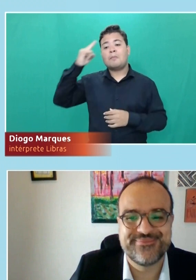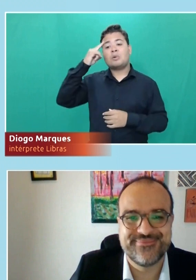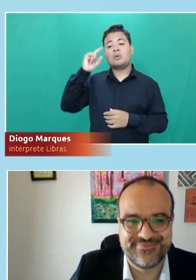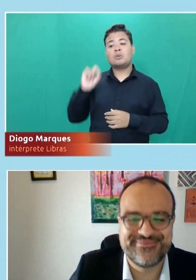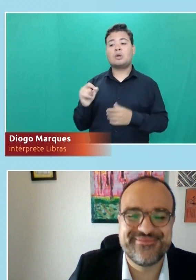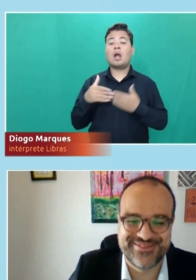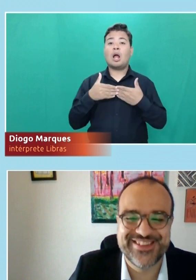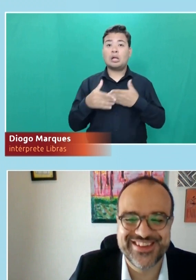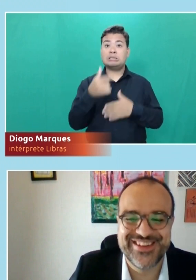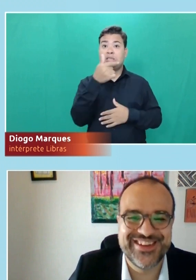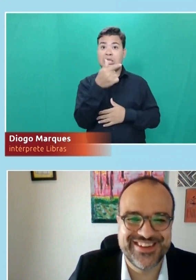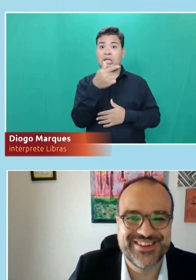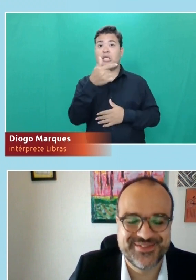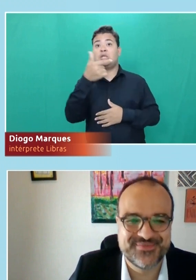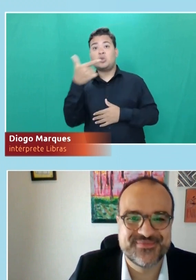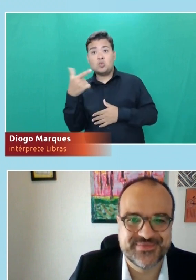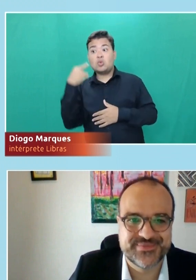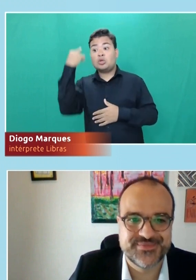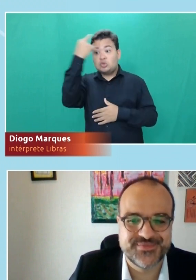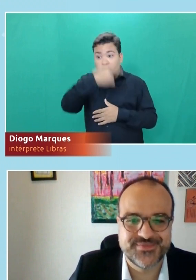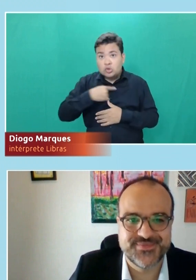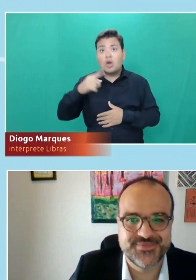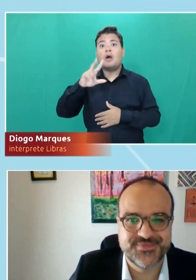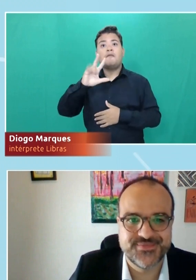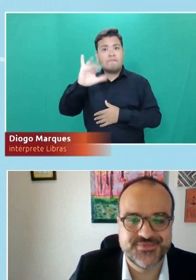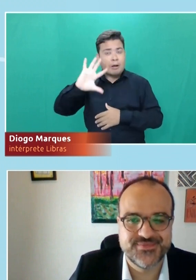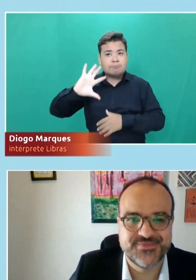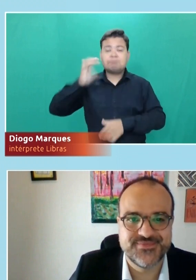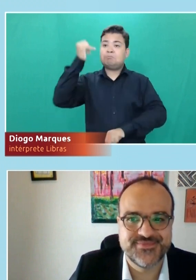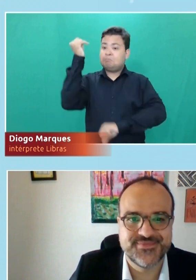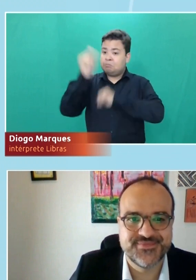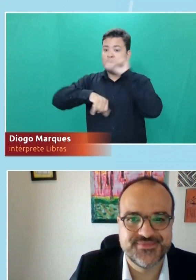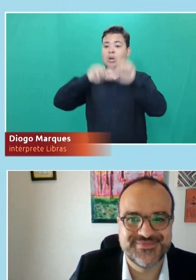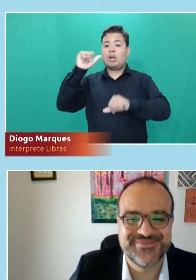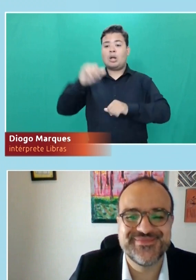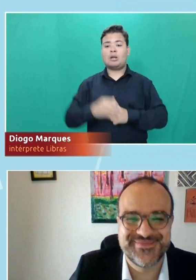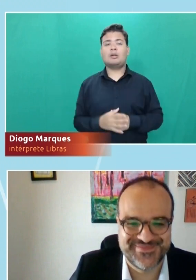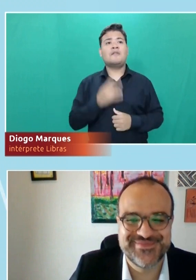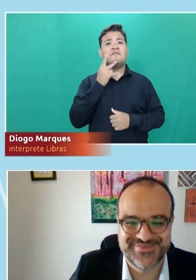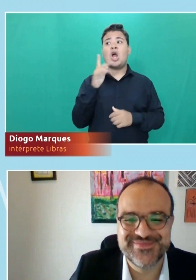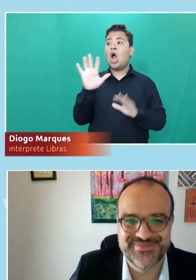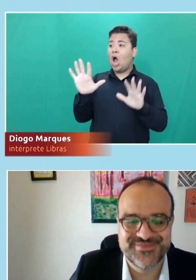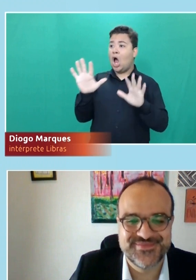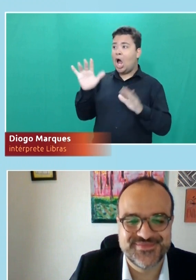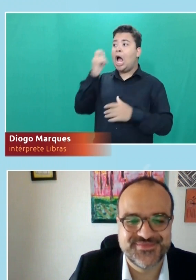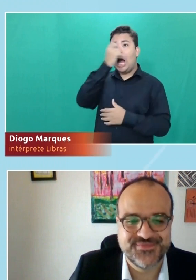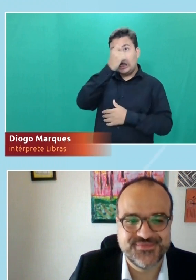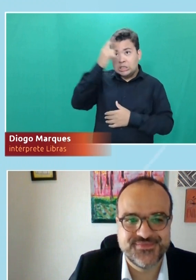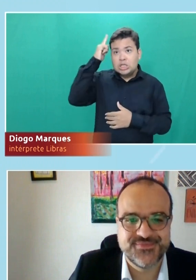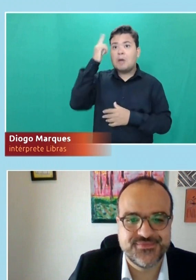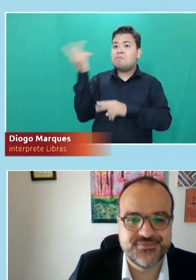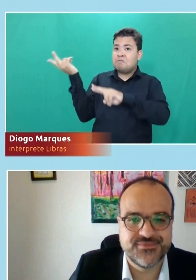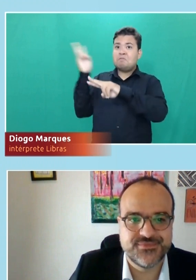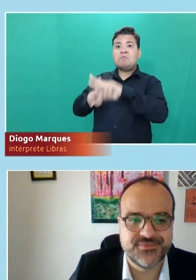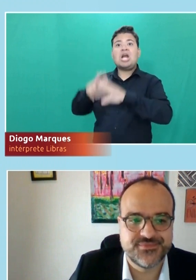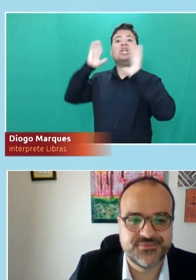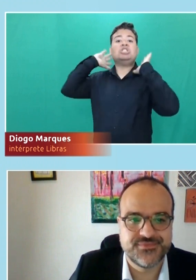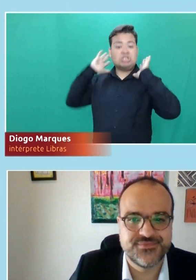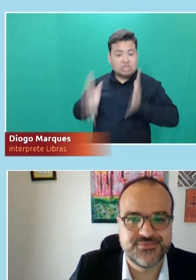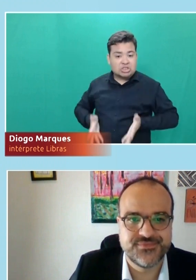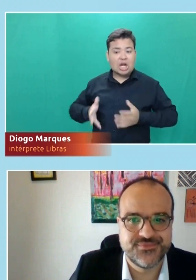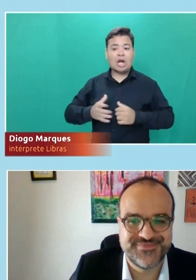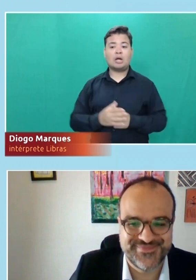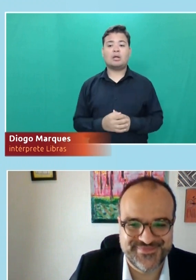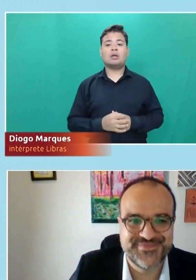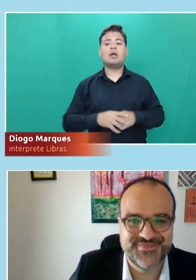72 horas algo vai acontecer. O Alexandre de Moraes já foi preso em falsas informações, já houve estado